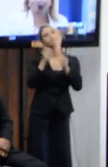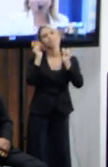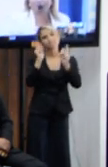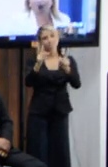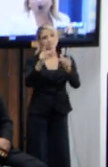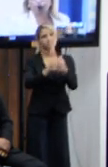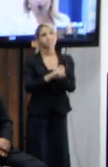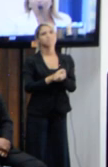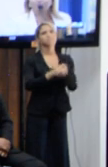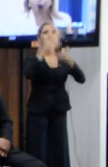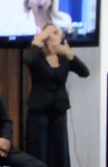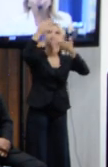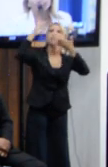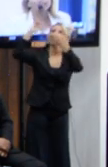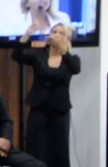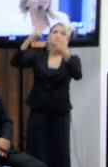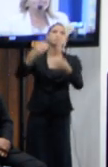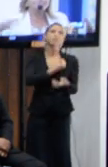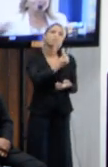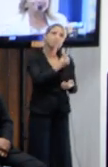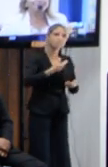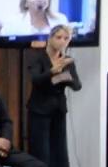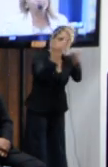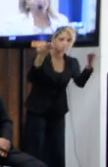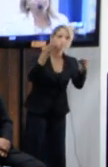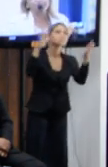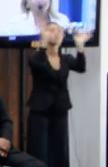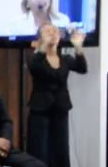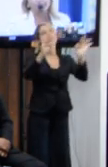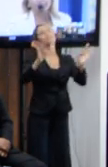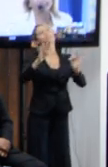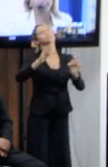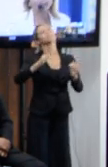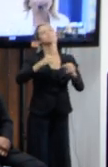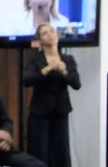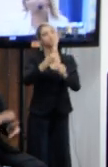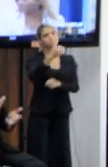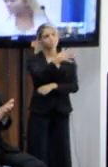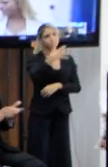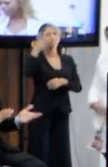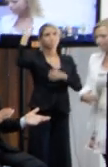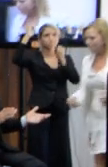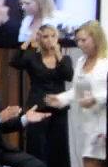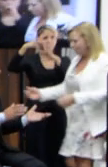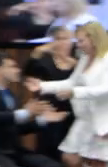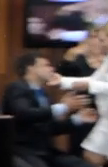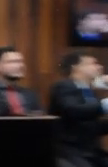agradecer a Deus pela vida de todos vocês. Feliz ano novo, que Deus nos abençoe. Obrigada.